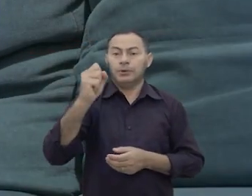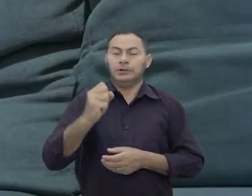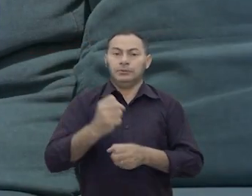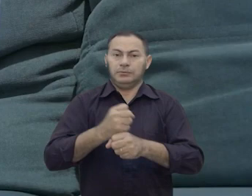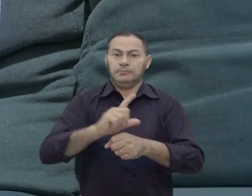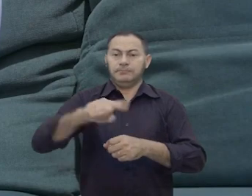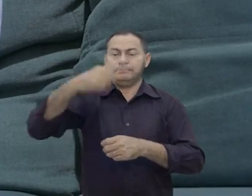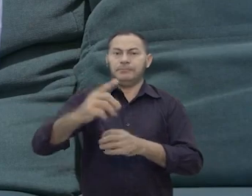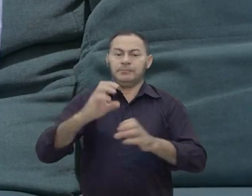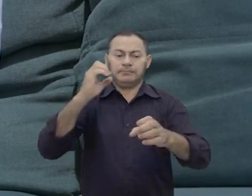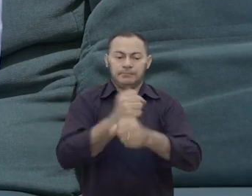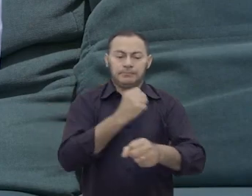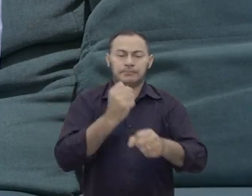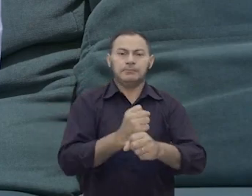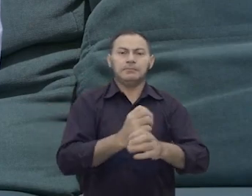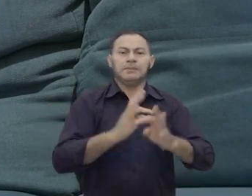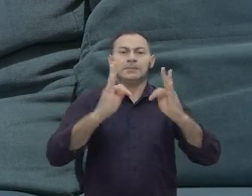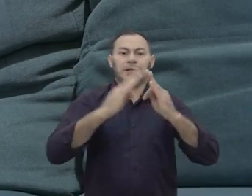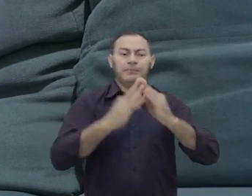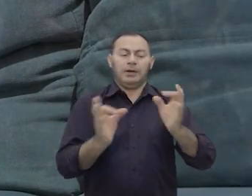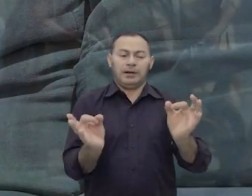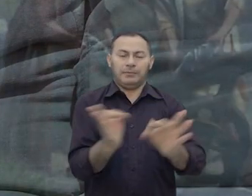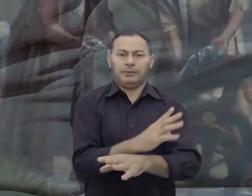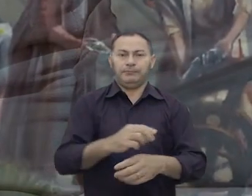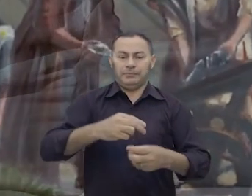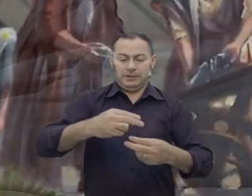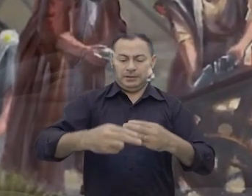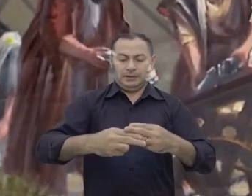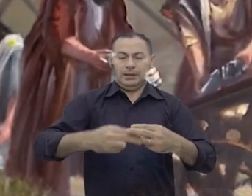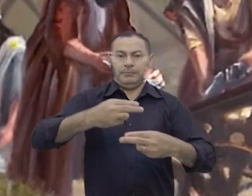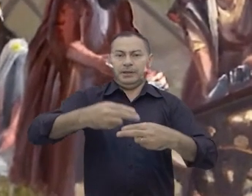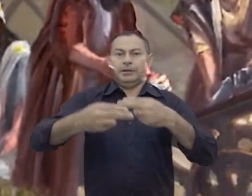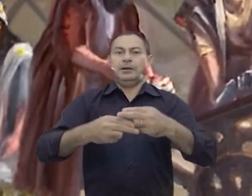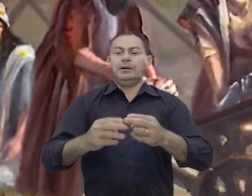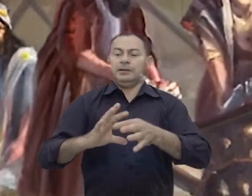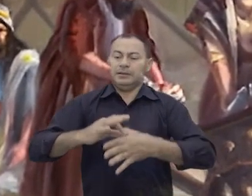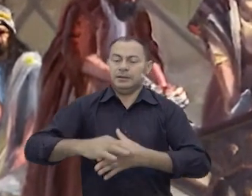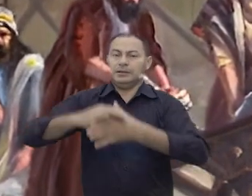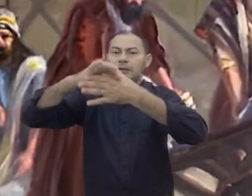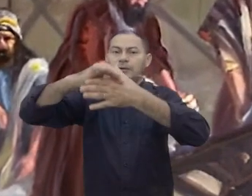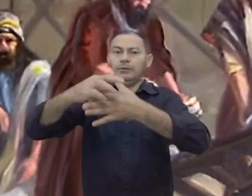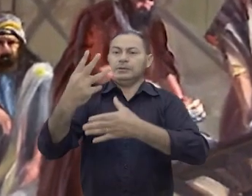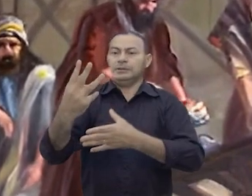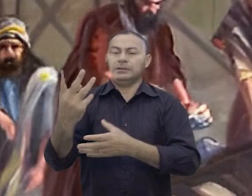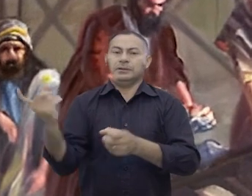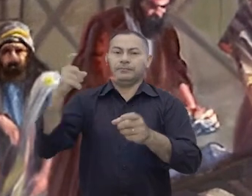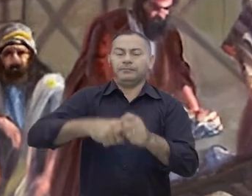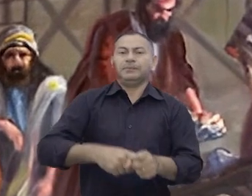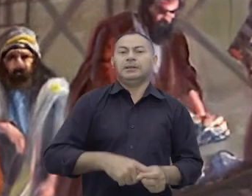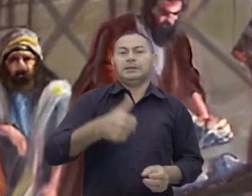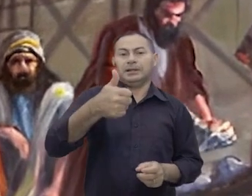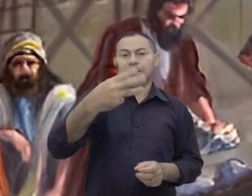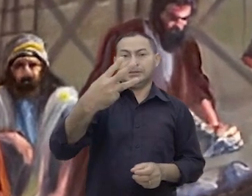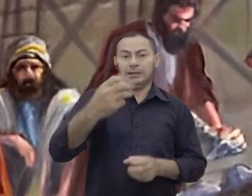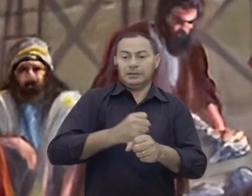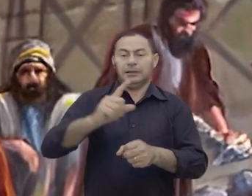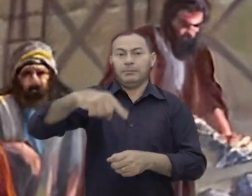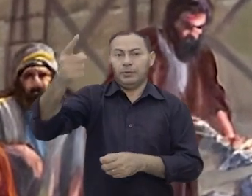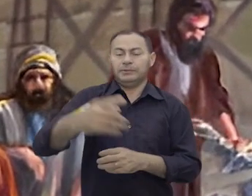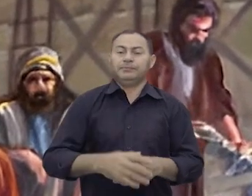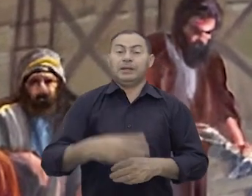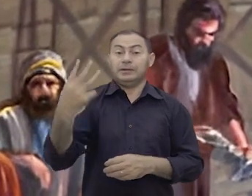58 anos depois que a reconstrução do templo foi concluída. Neemias liderou o terceiro retorno, 13 anos depois do